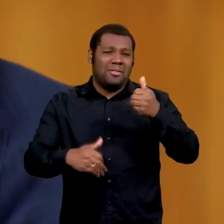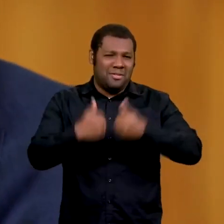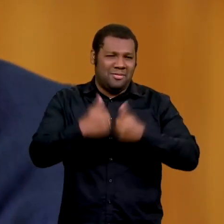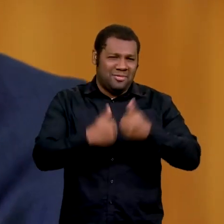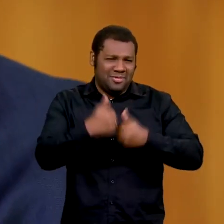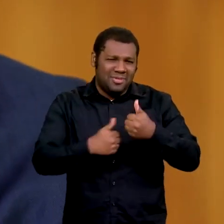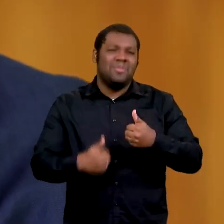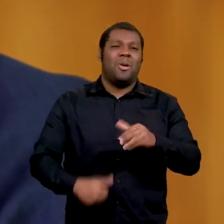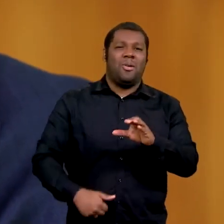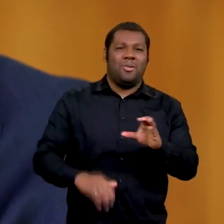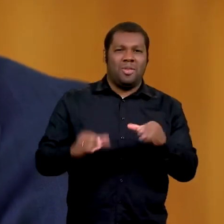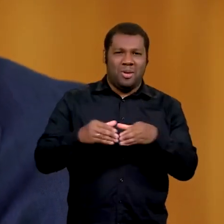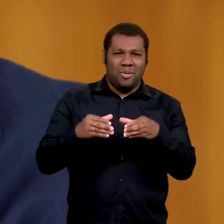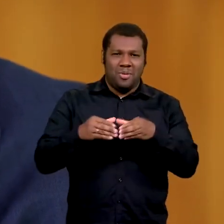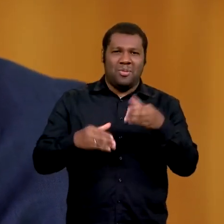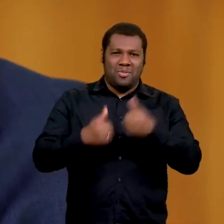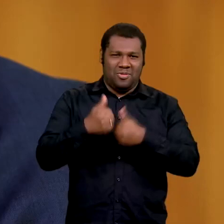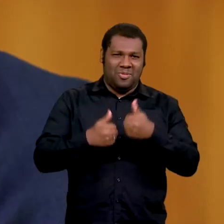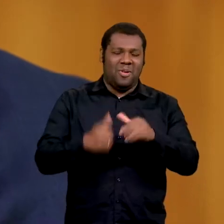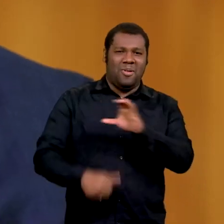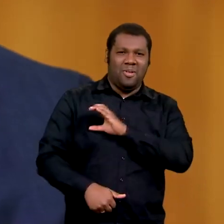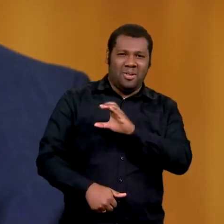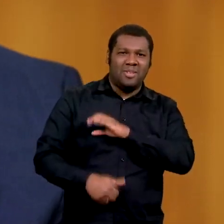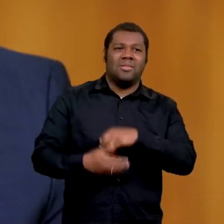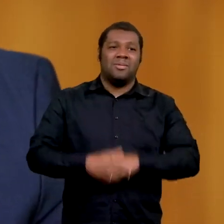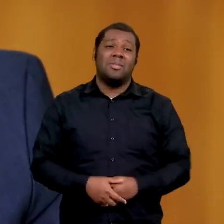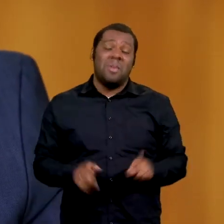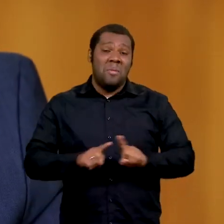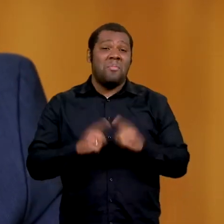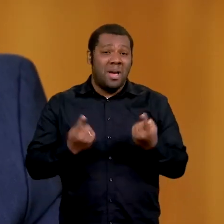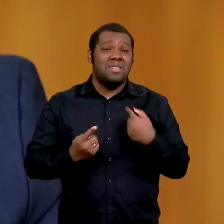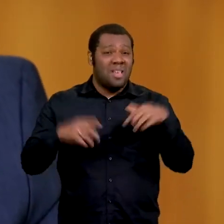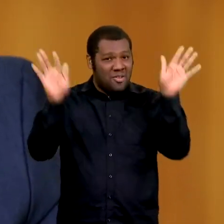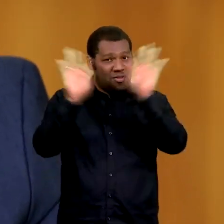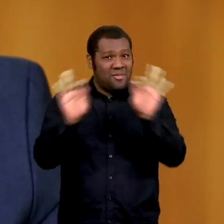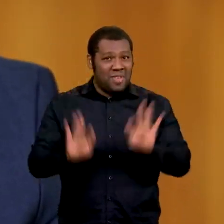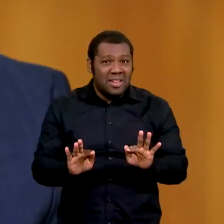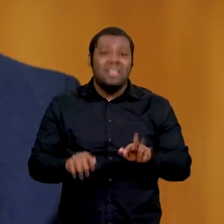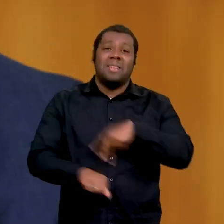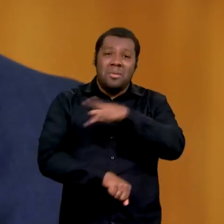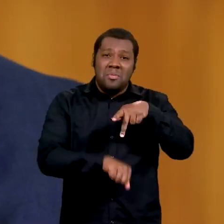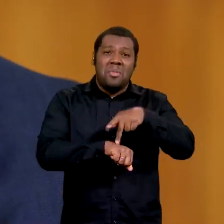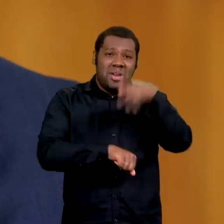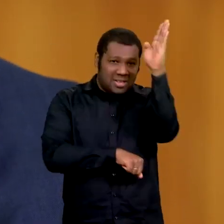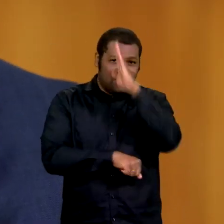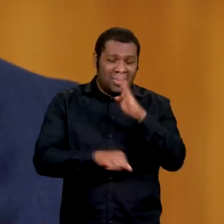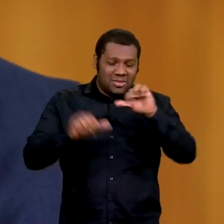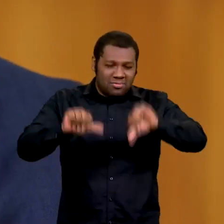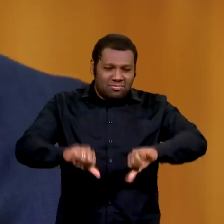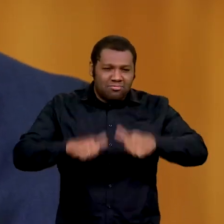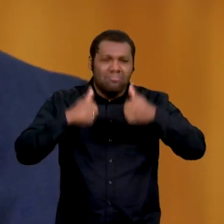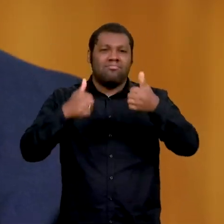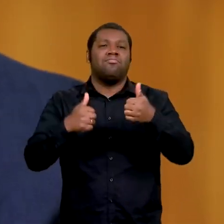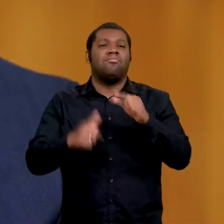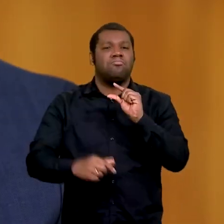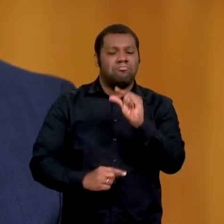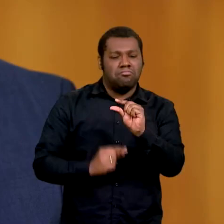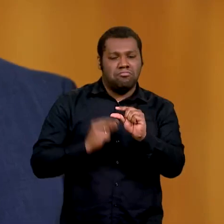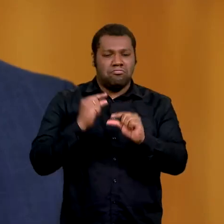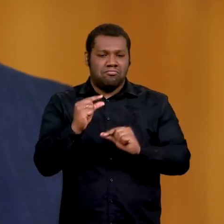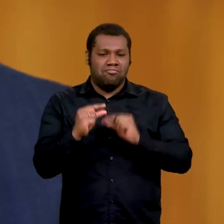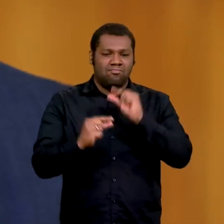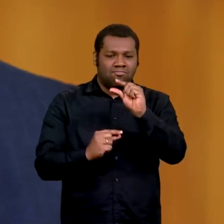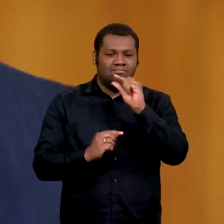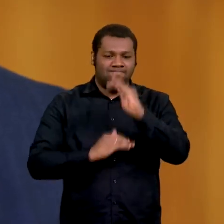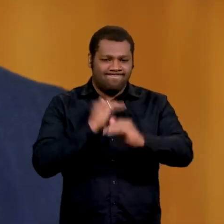tô feliz tô feliz pelo Brasil estou feliz porque as coisas estão acontecendo com muita tranquilidade não precisa ter